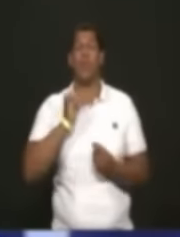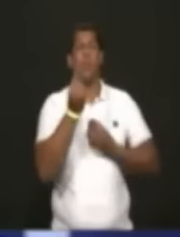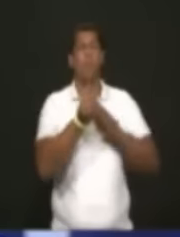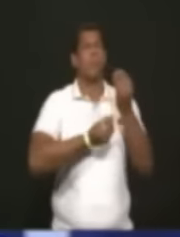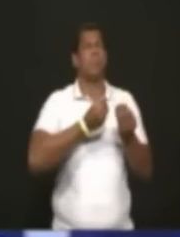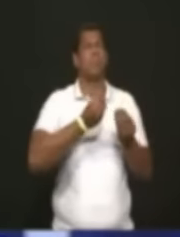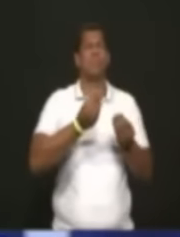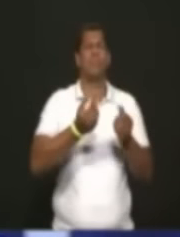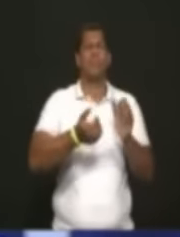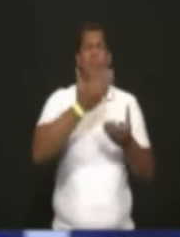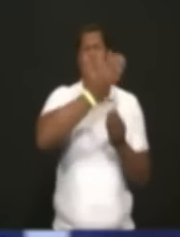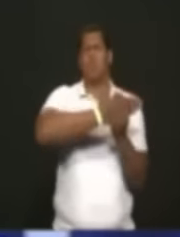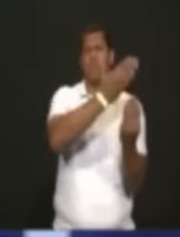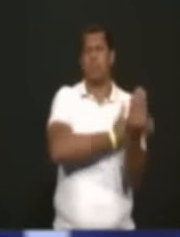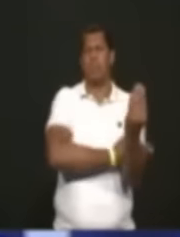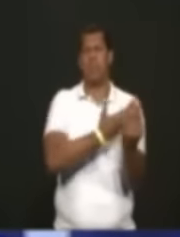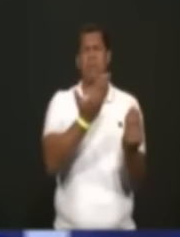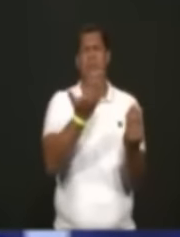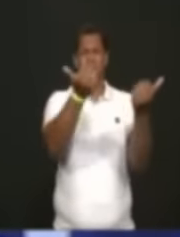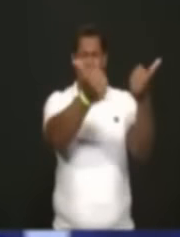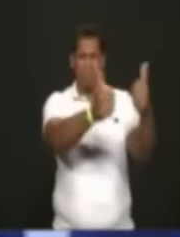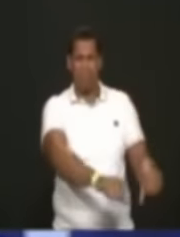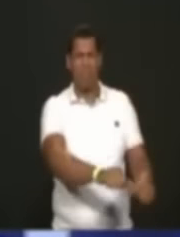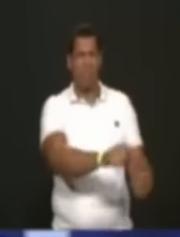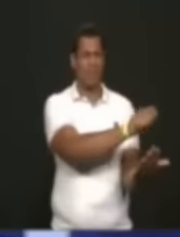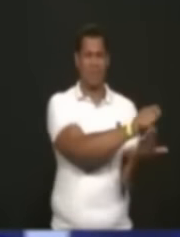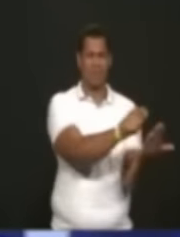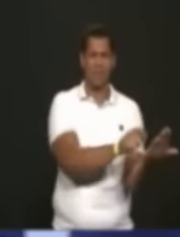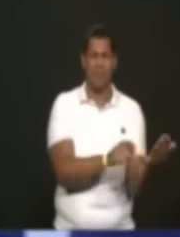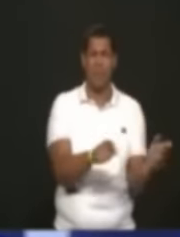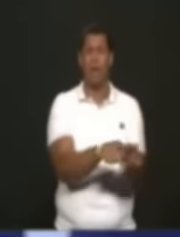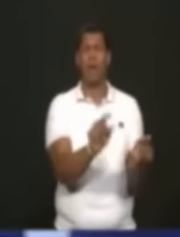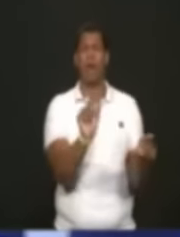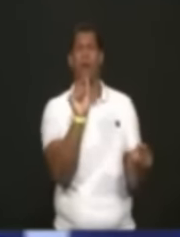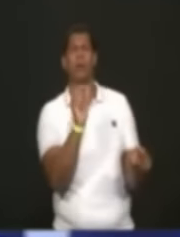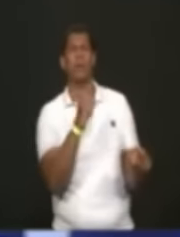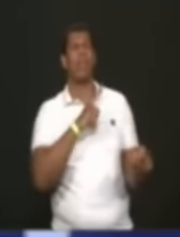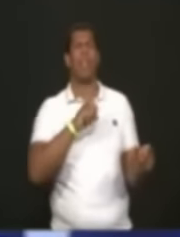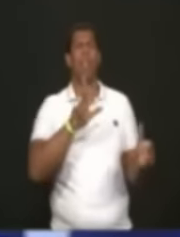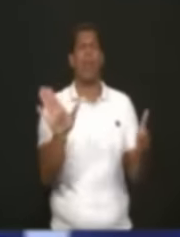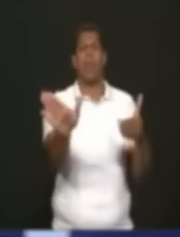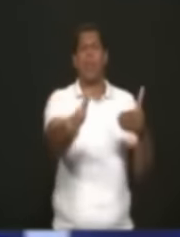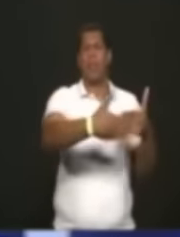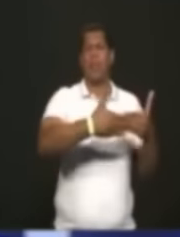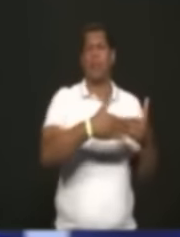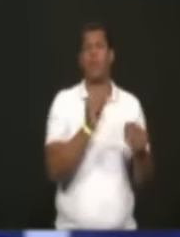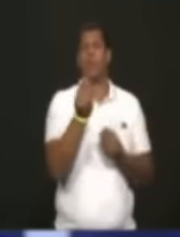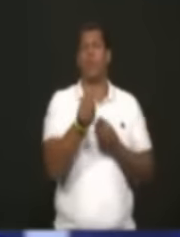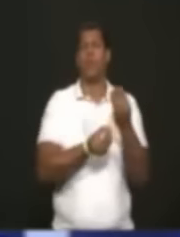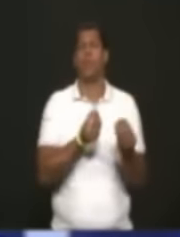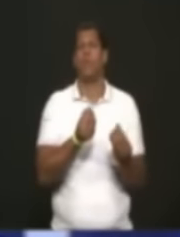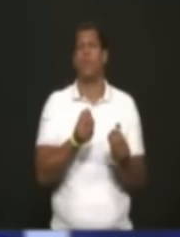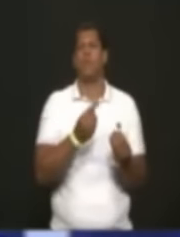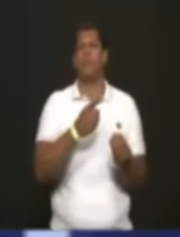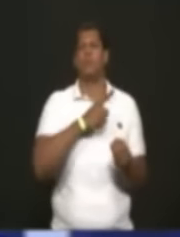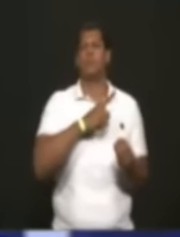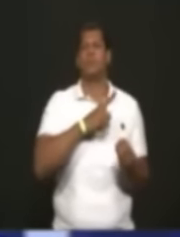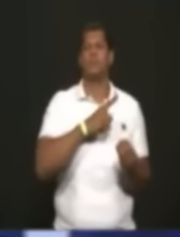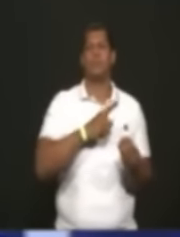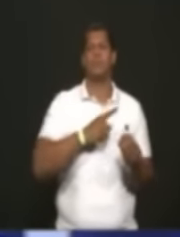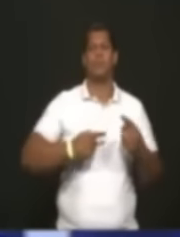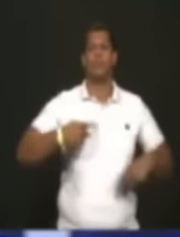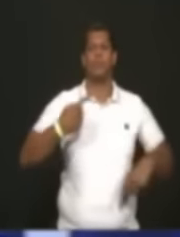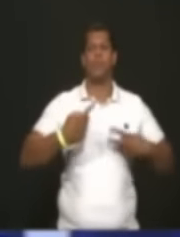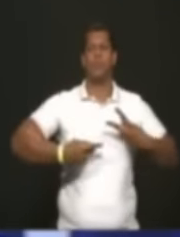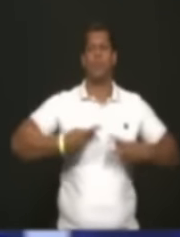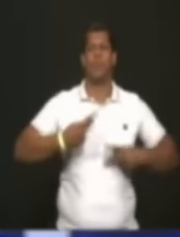da sua prefeitura, assinado por você, em que se fala em bloqueio hormonal de puberdade para